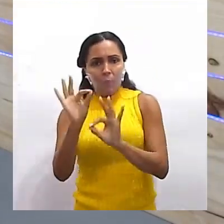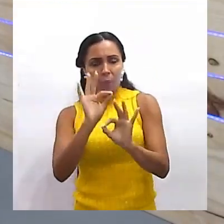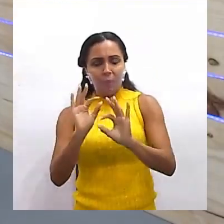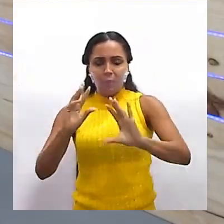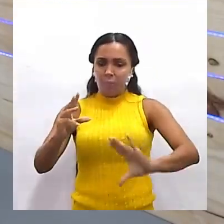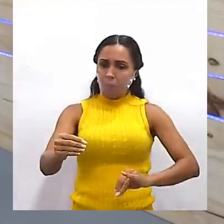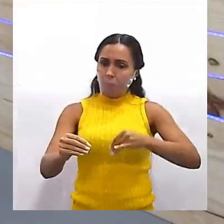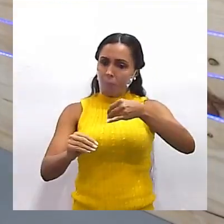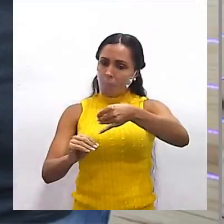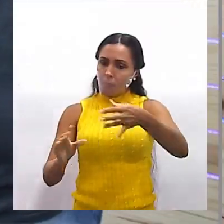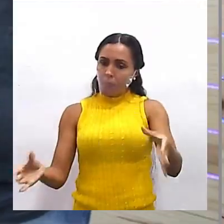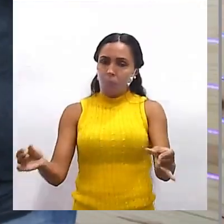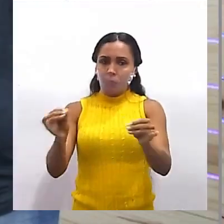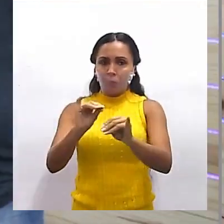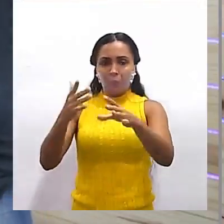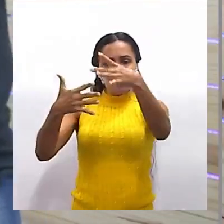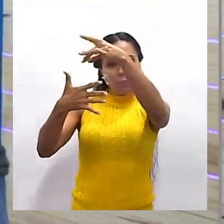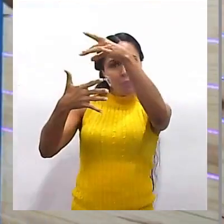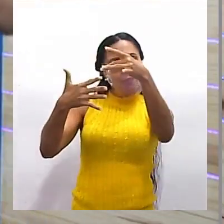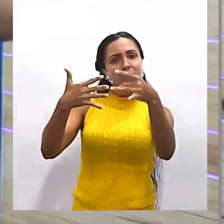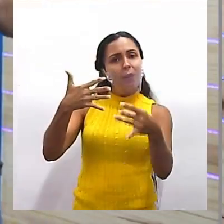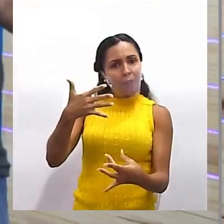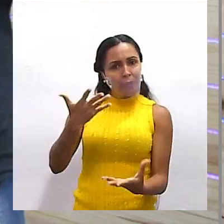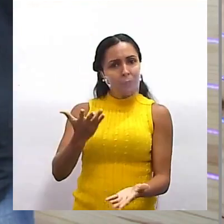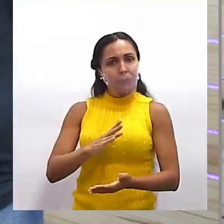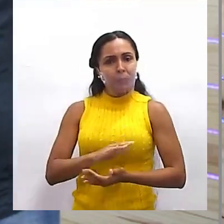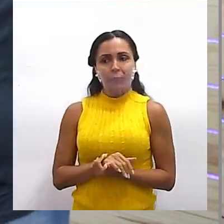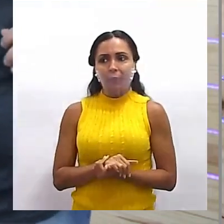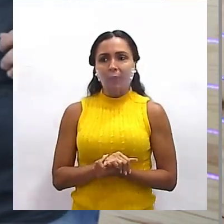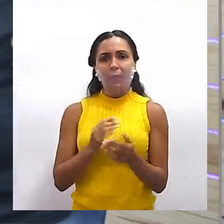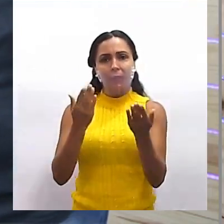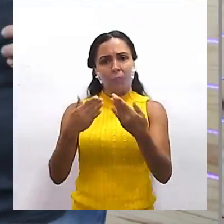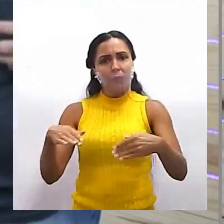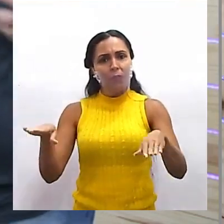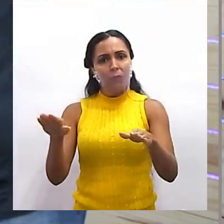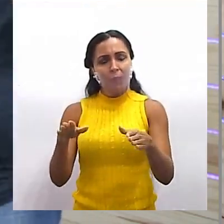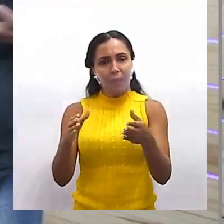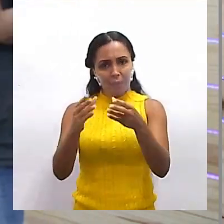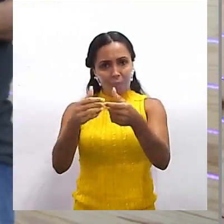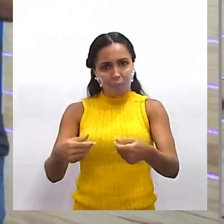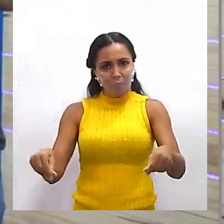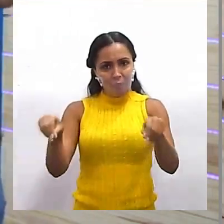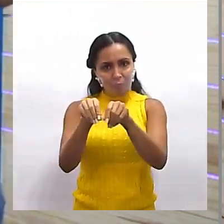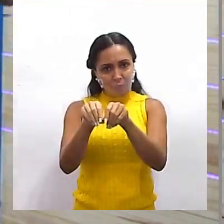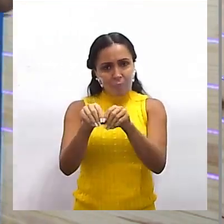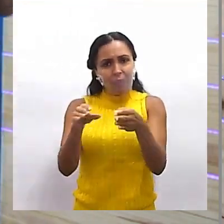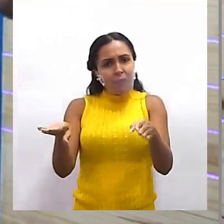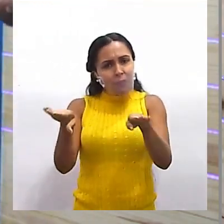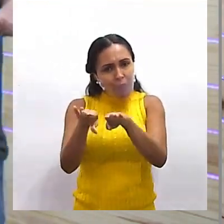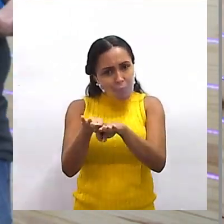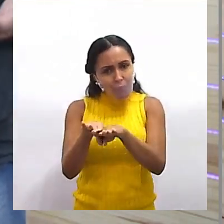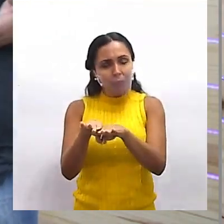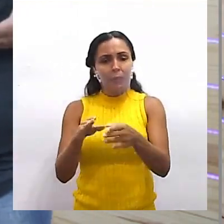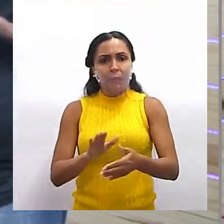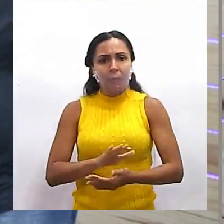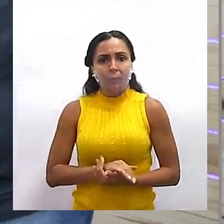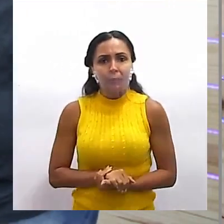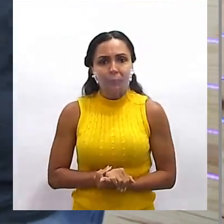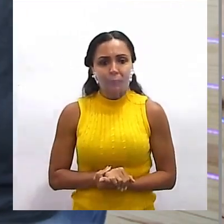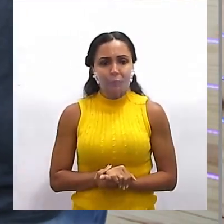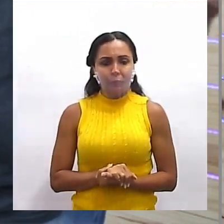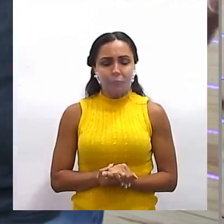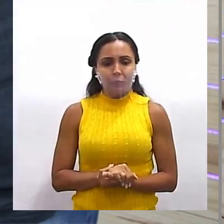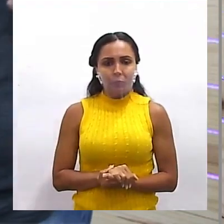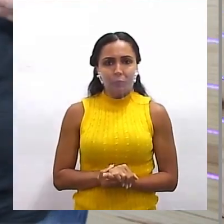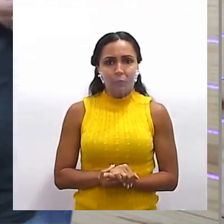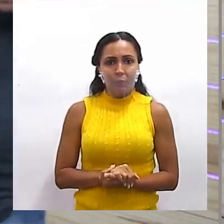melhoria na caixa que veio ali com detalhe, você reembala, fecha a caixa, para poder dar uma apresentação melhor ao produto, entendeu? Até